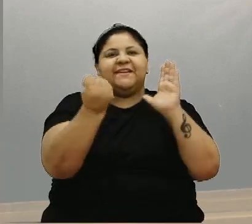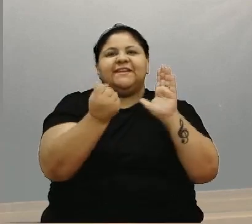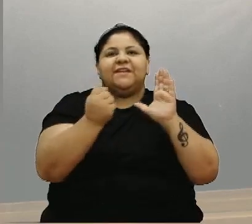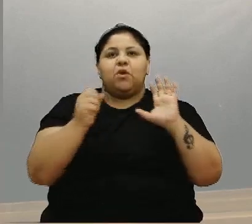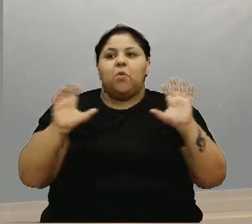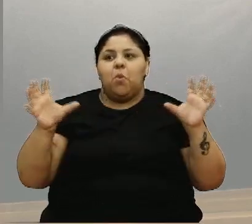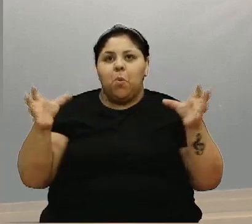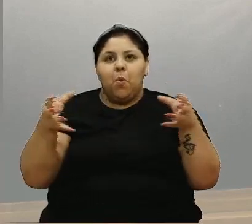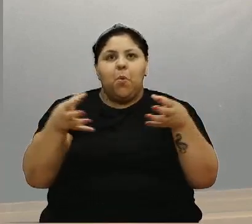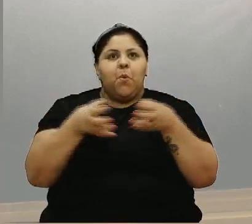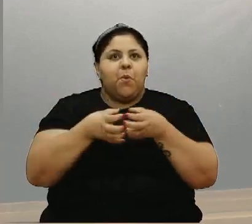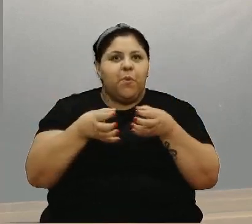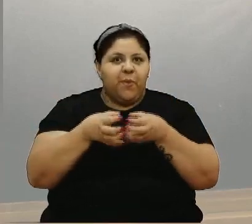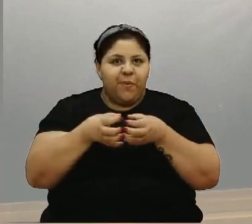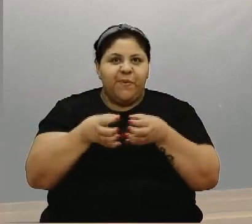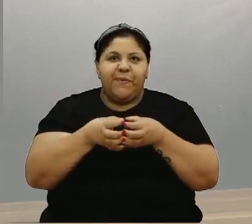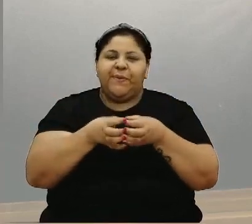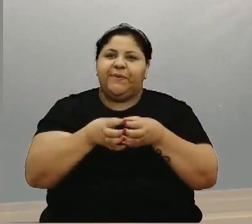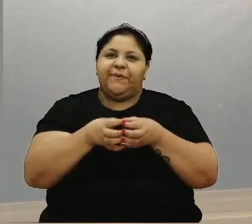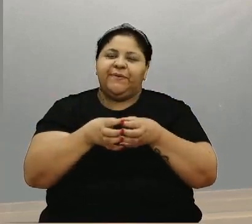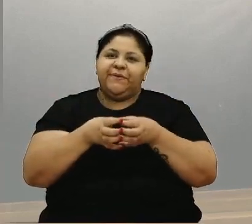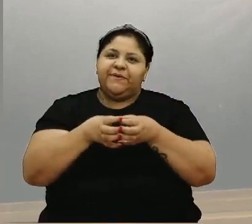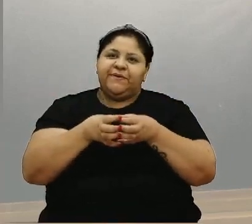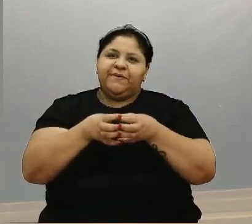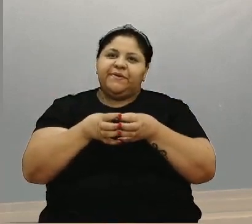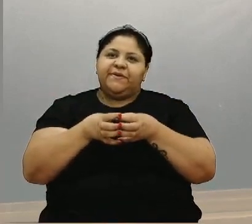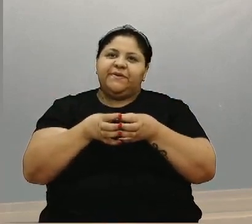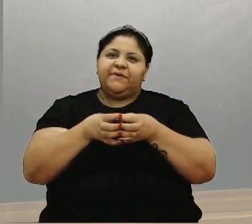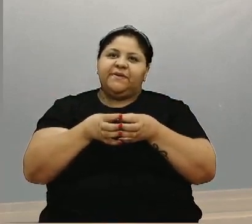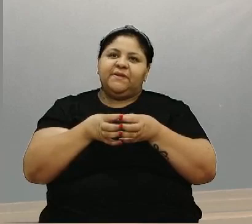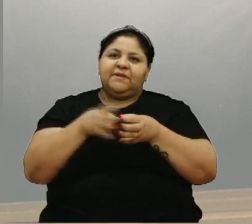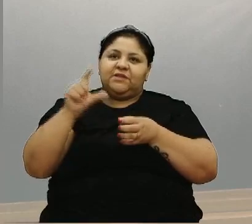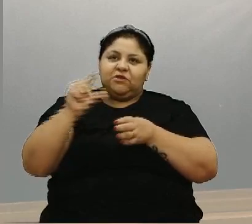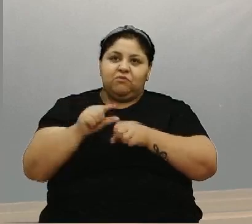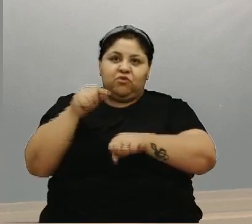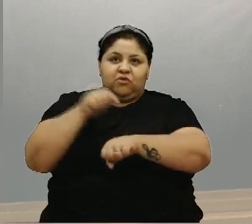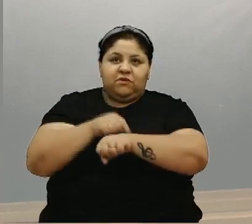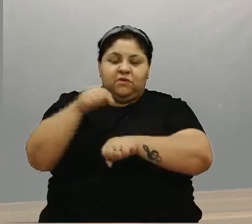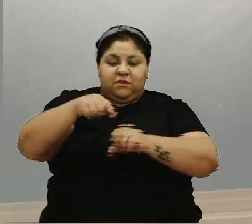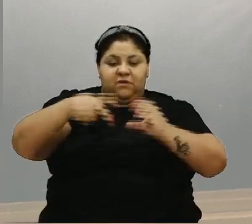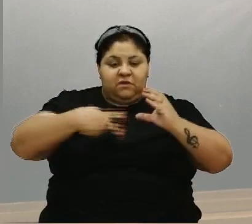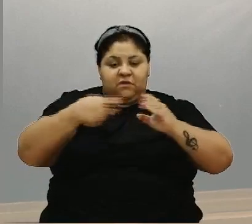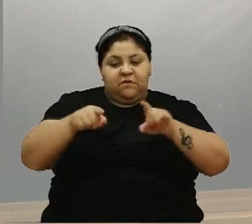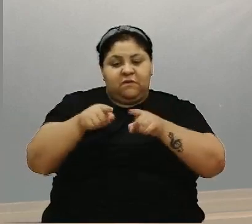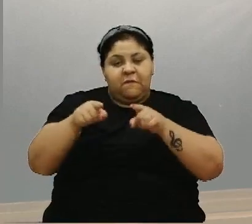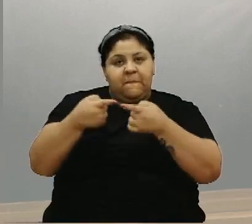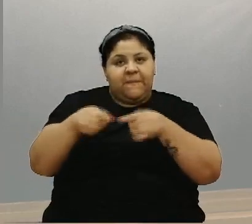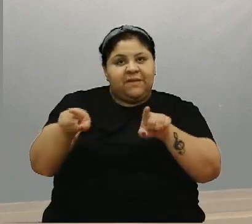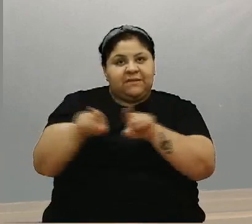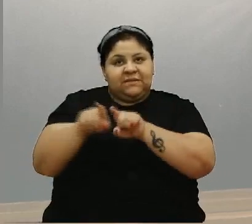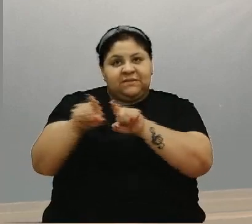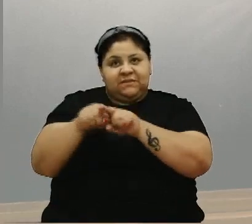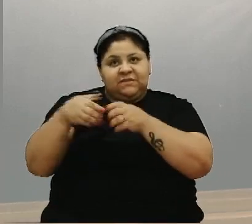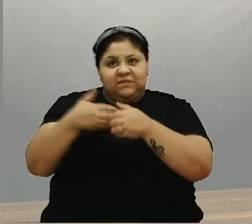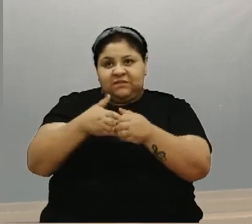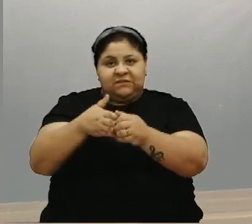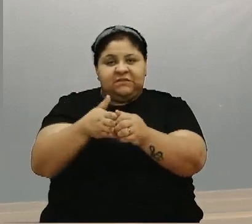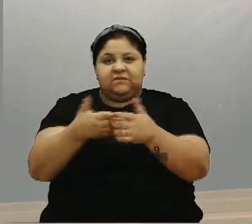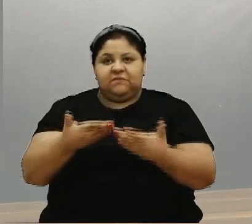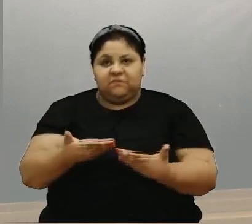as duas coisas que, nesse pouco tempo que eu fiquei aqui na Câmara, mas também acompanho, independente de estar